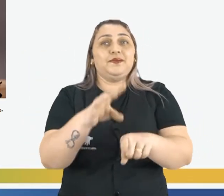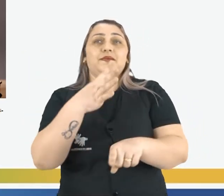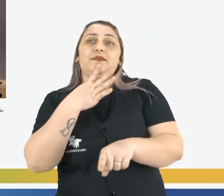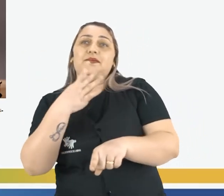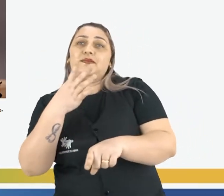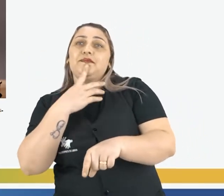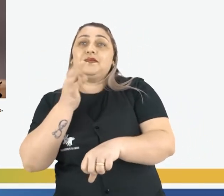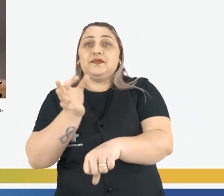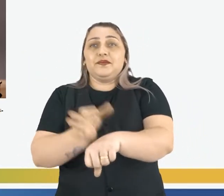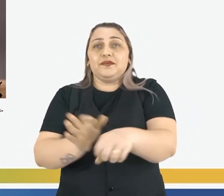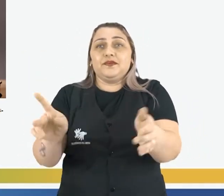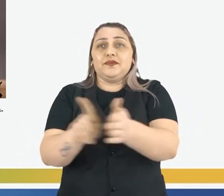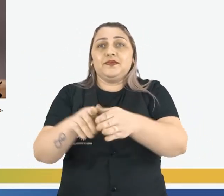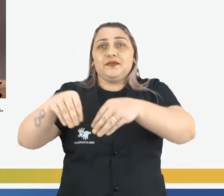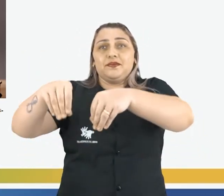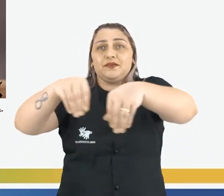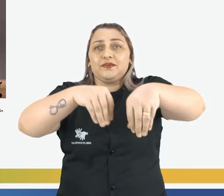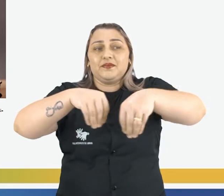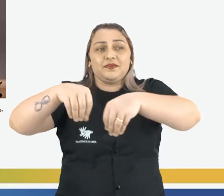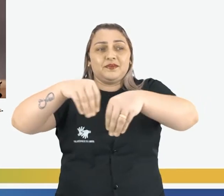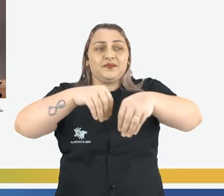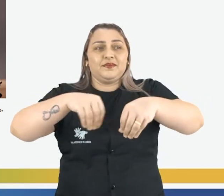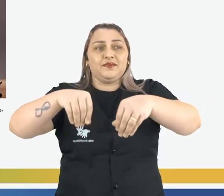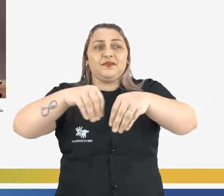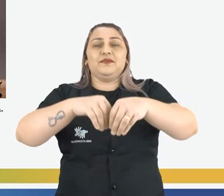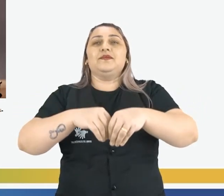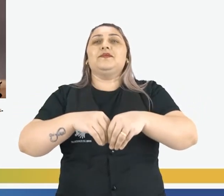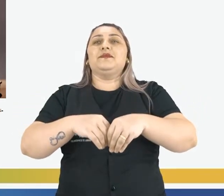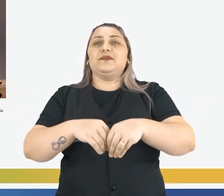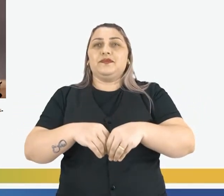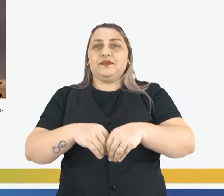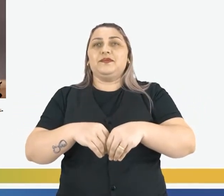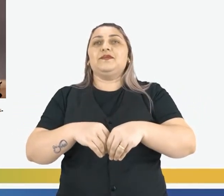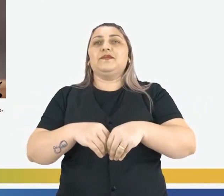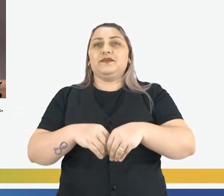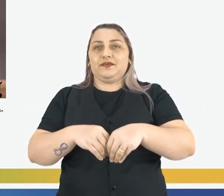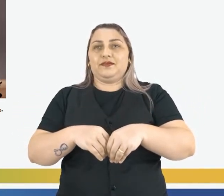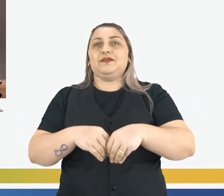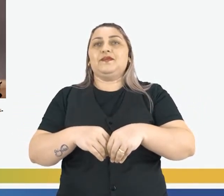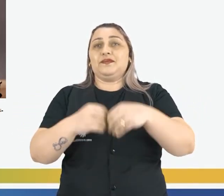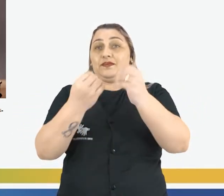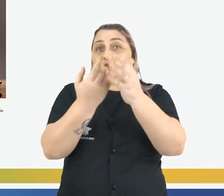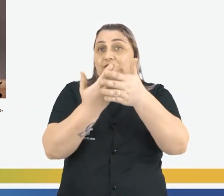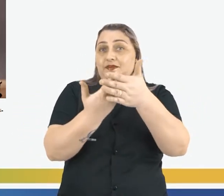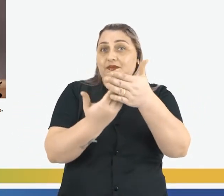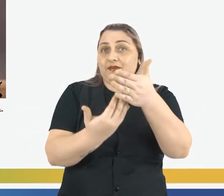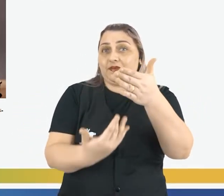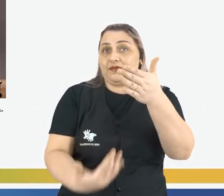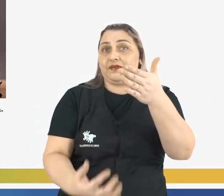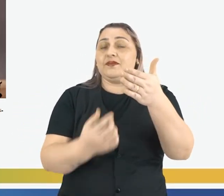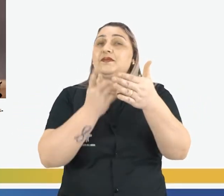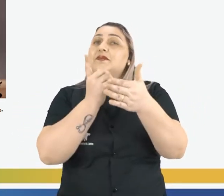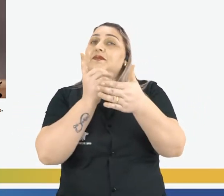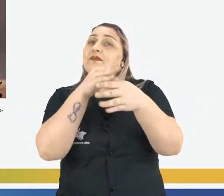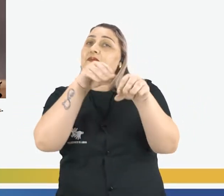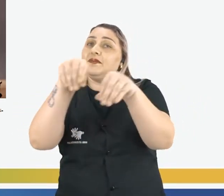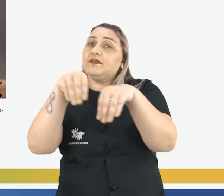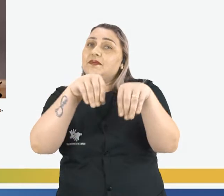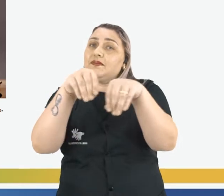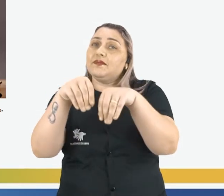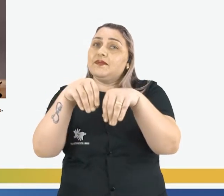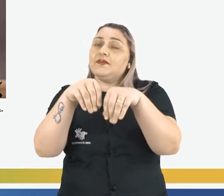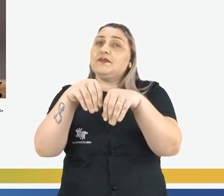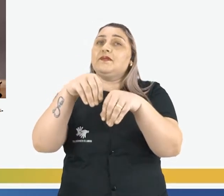como relógio de areia, que marcava o tempo pelo escoamento da areia de um